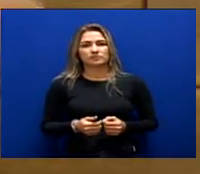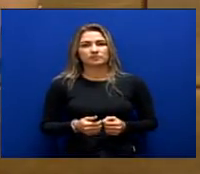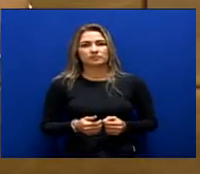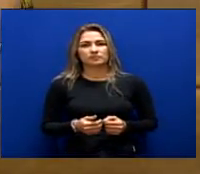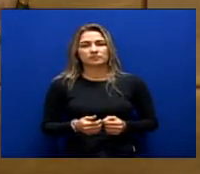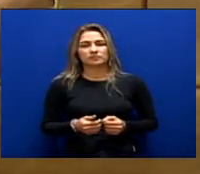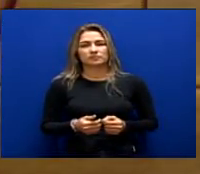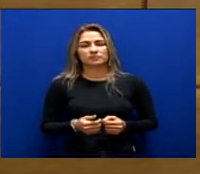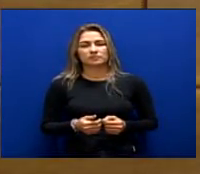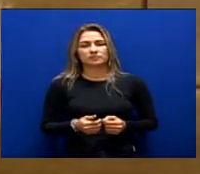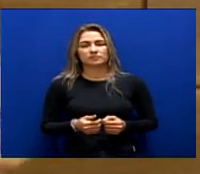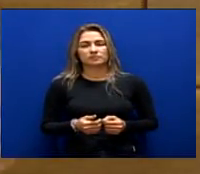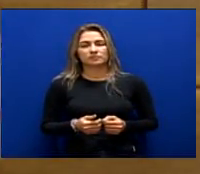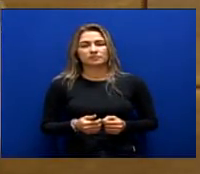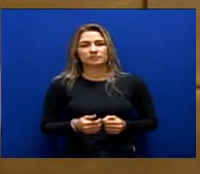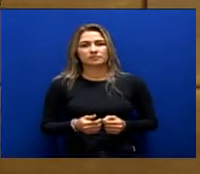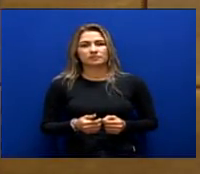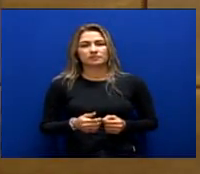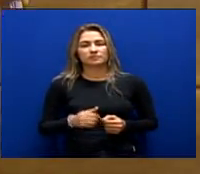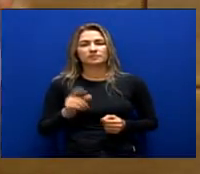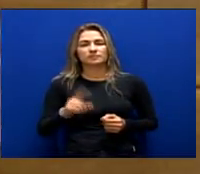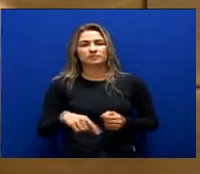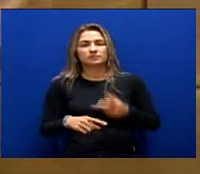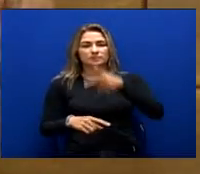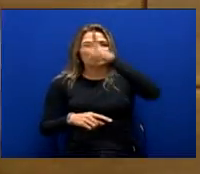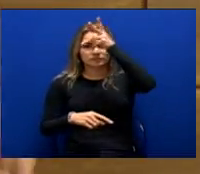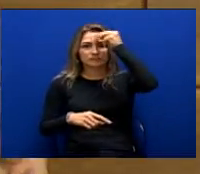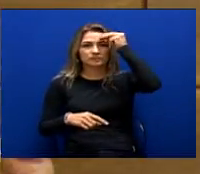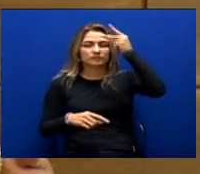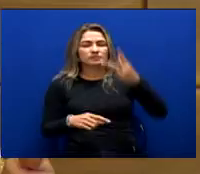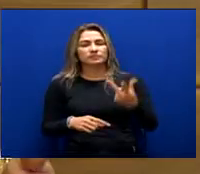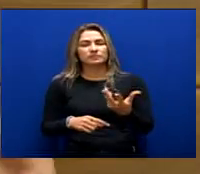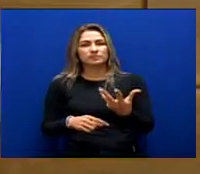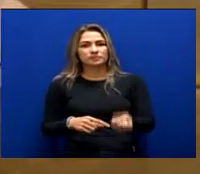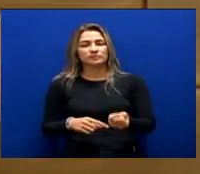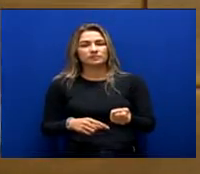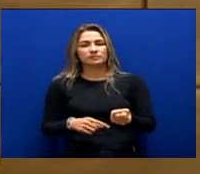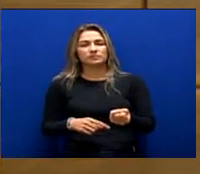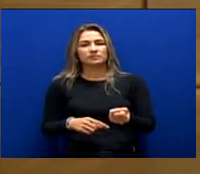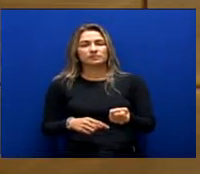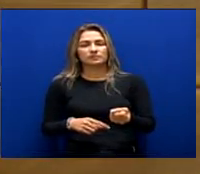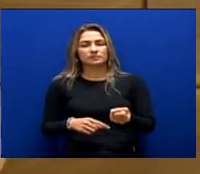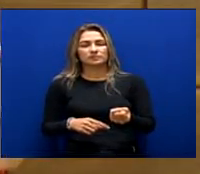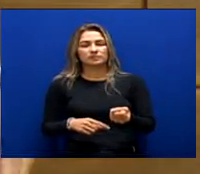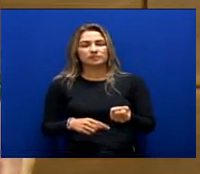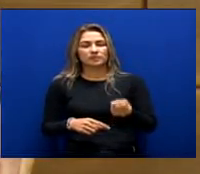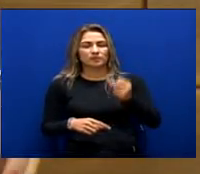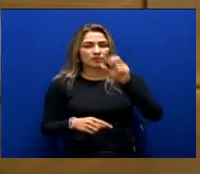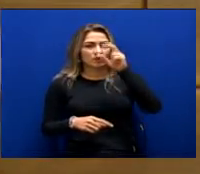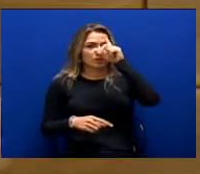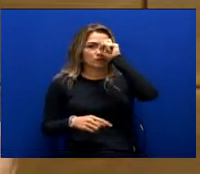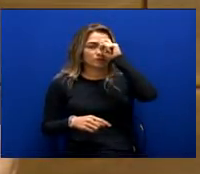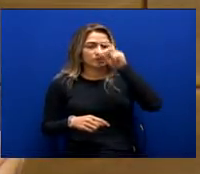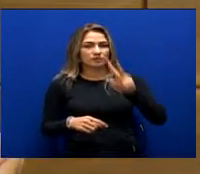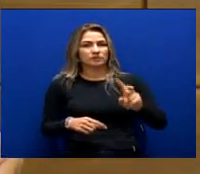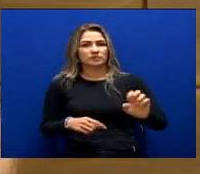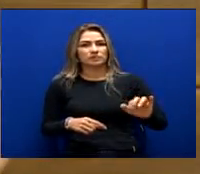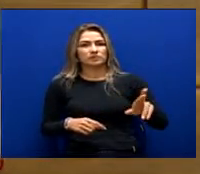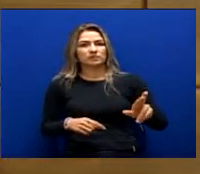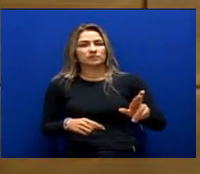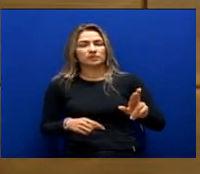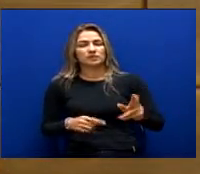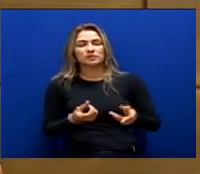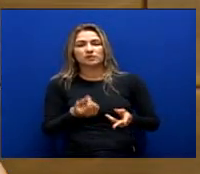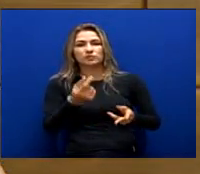um município teve que assumir a contrapartida quando eles assumiram o vera cruz se verificaram que a verba que o governo passava